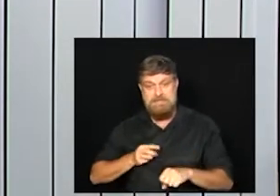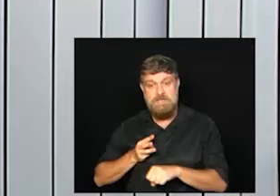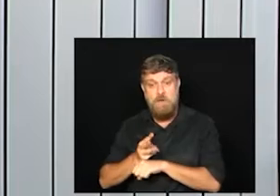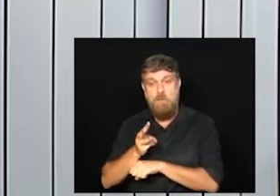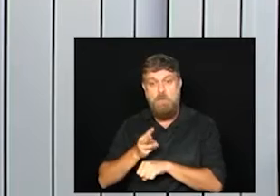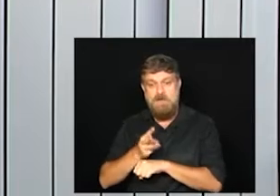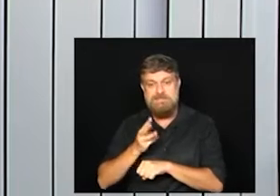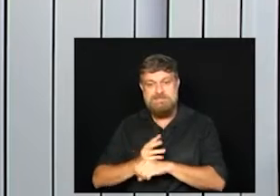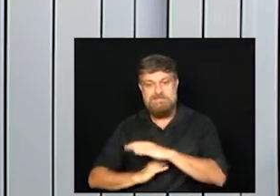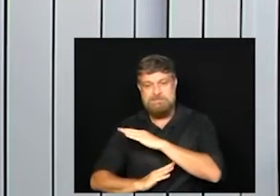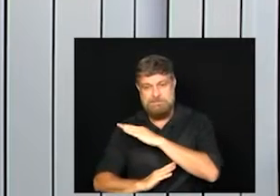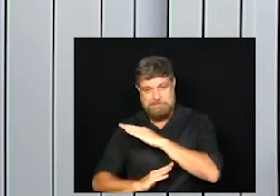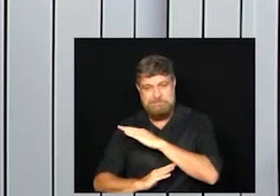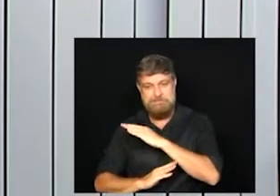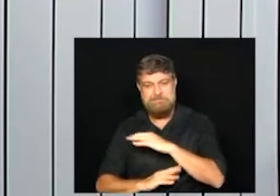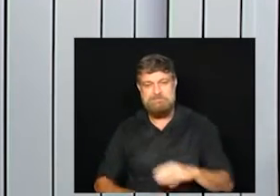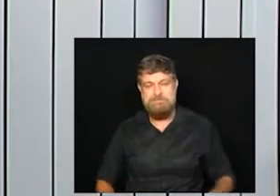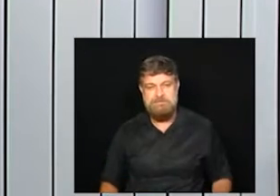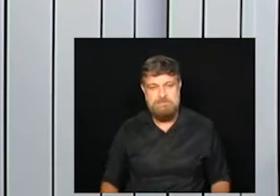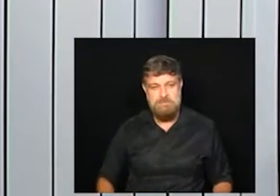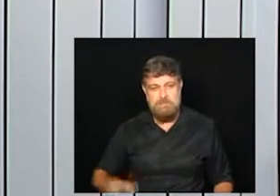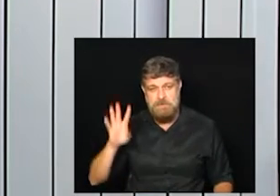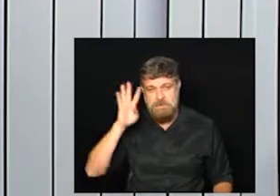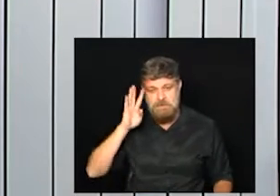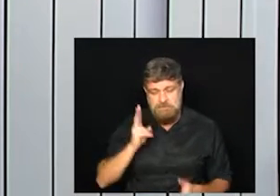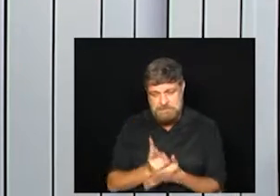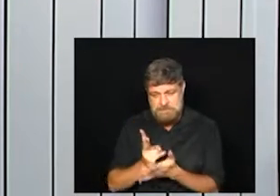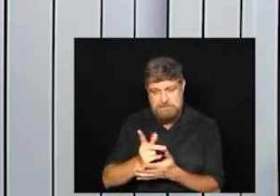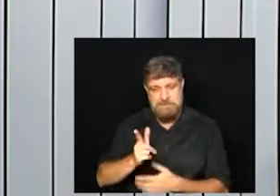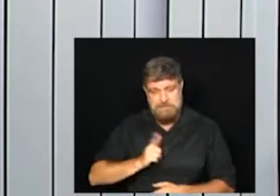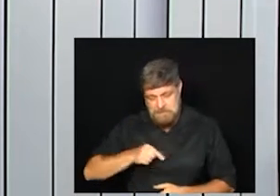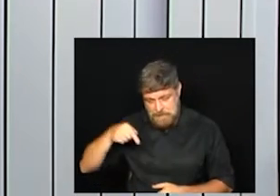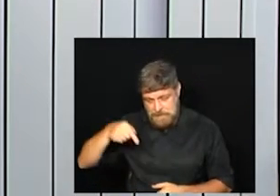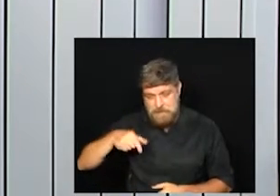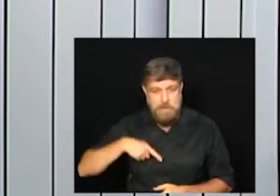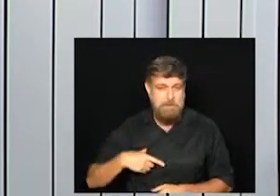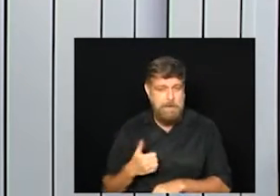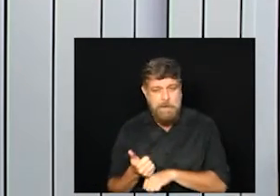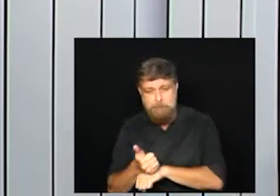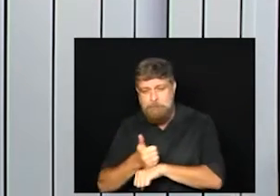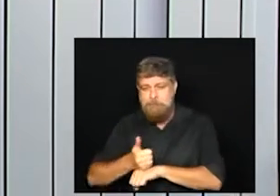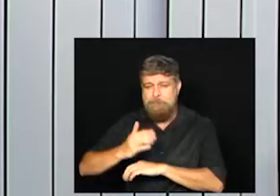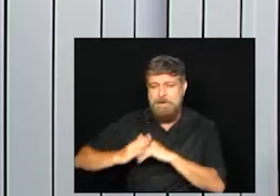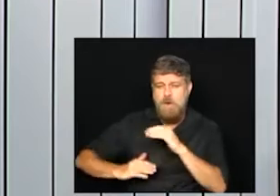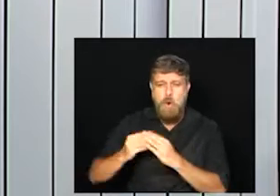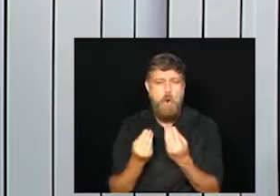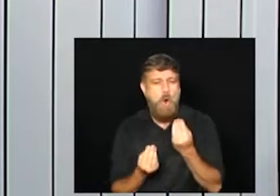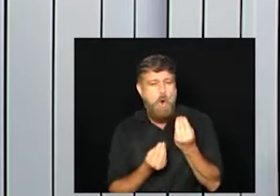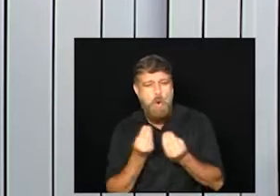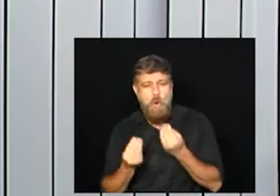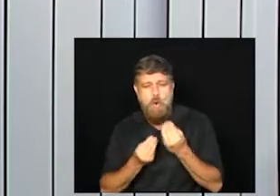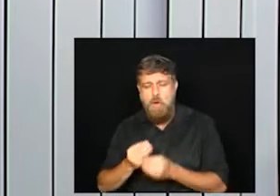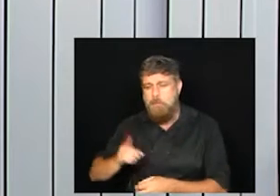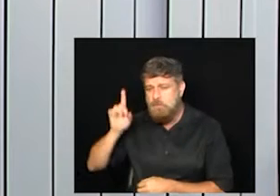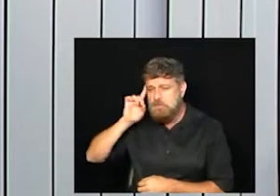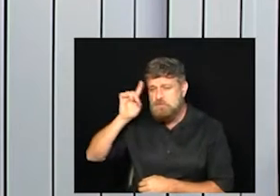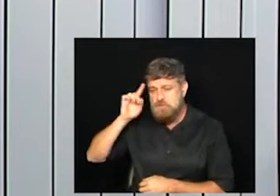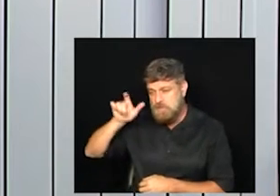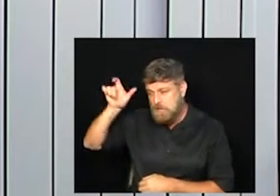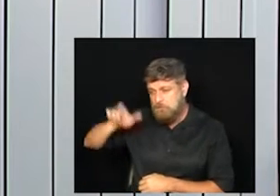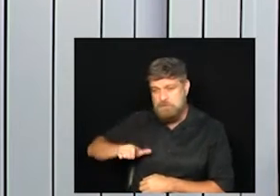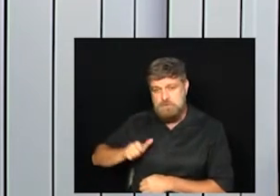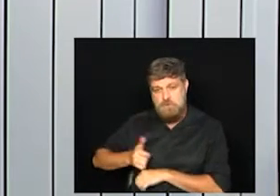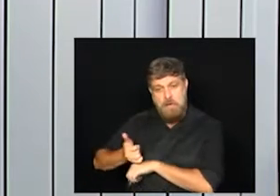da TV Câmara Campinas. Bom, toda quarta-feira você confere aqui uma atividade, como é o dia a dia de um